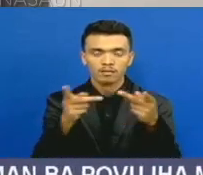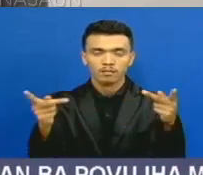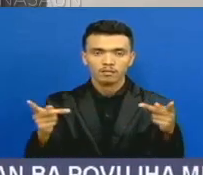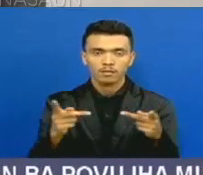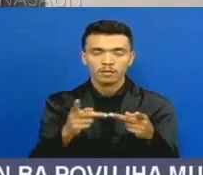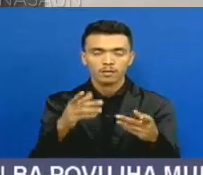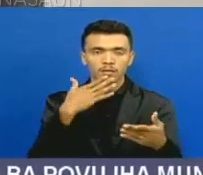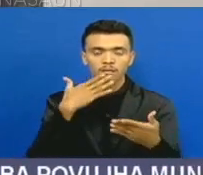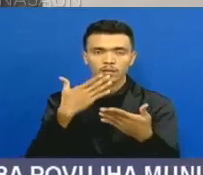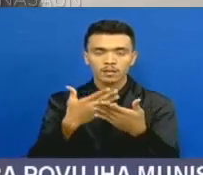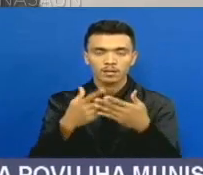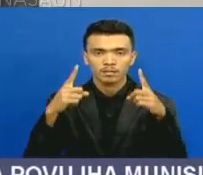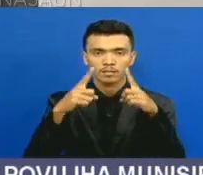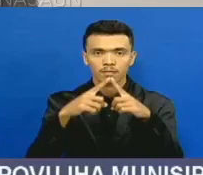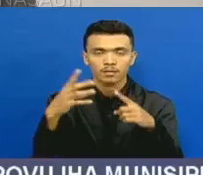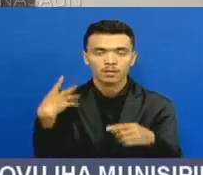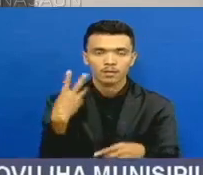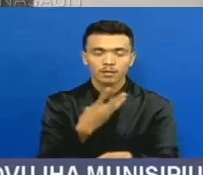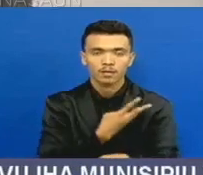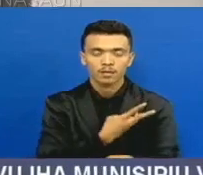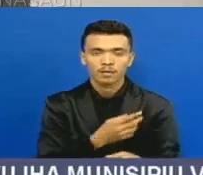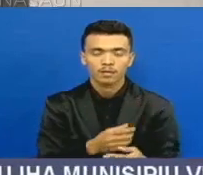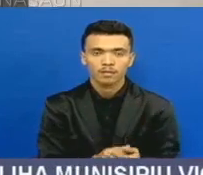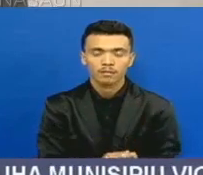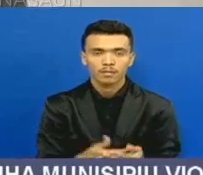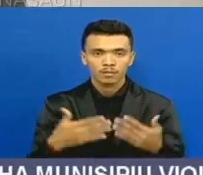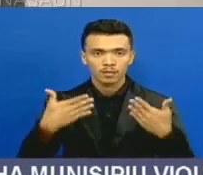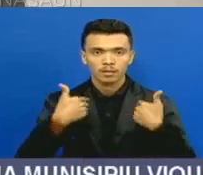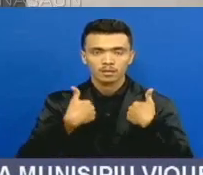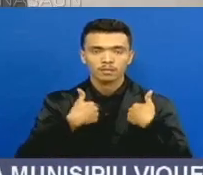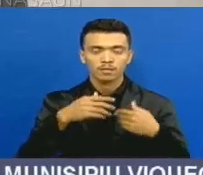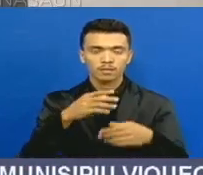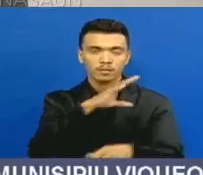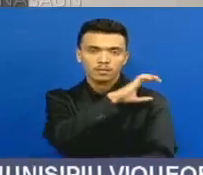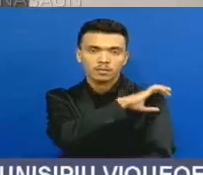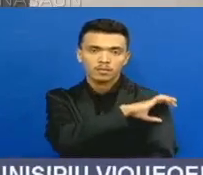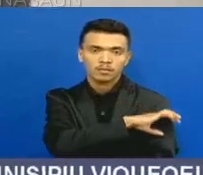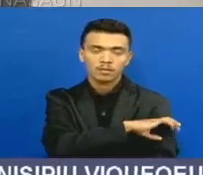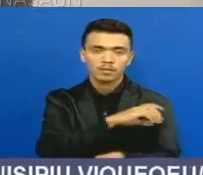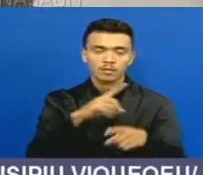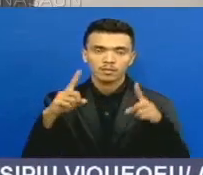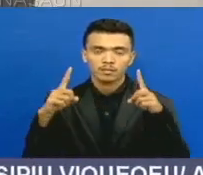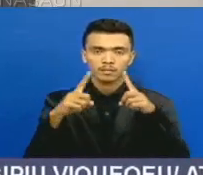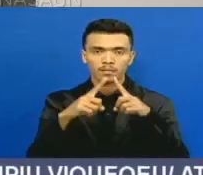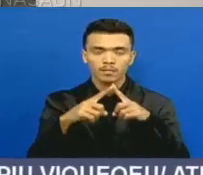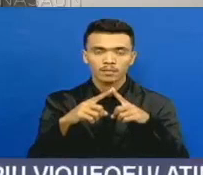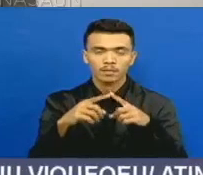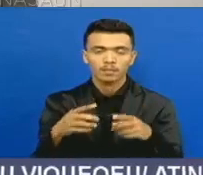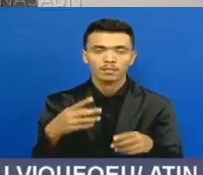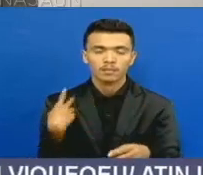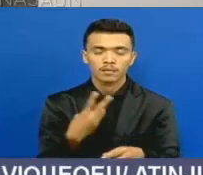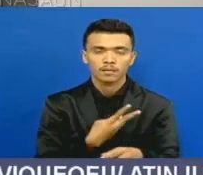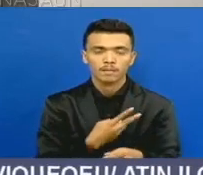nebe digno ba ami e fatin digno e mais mos ia seguro ba a minha integridade